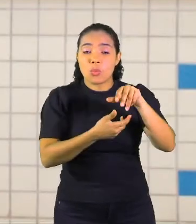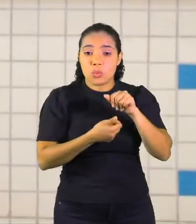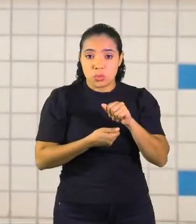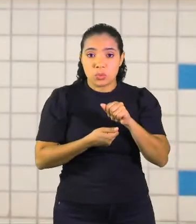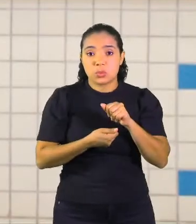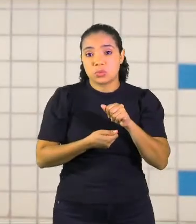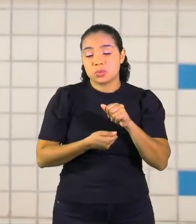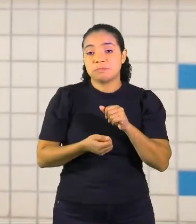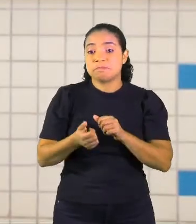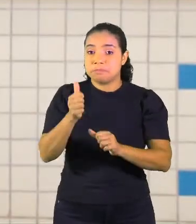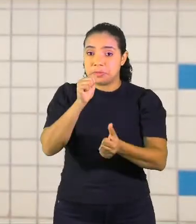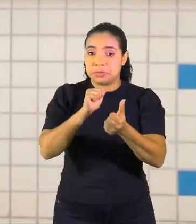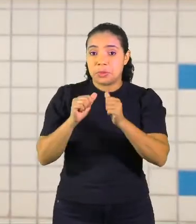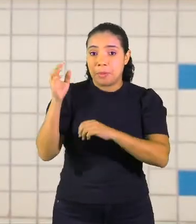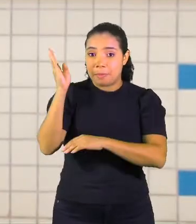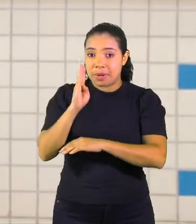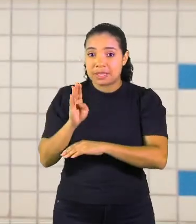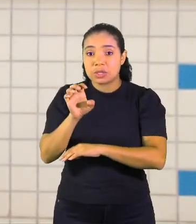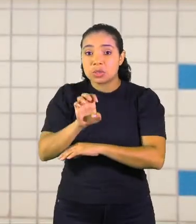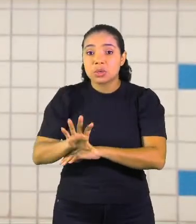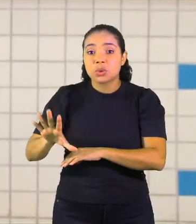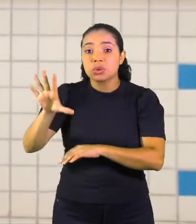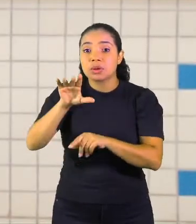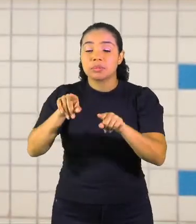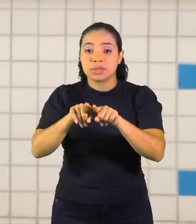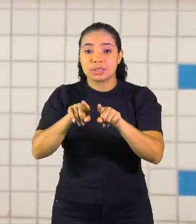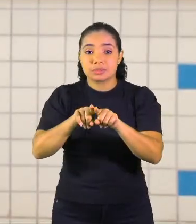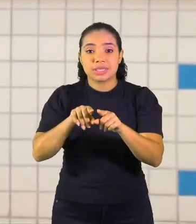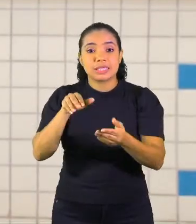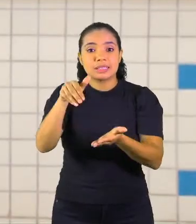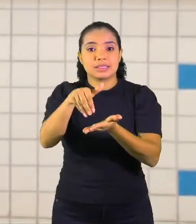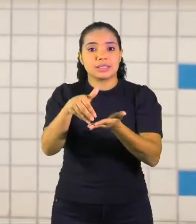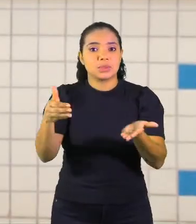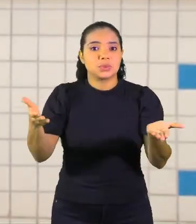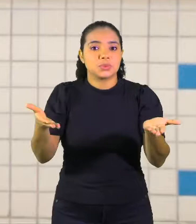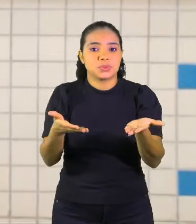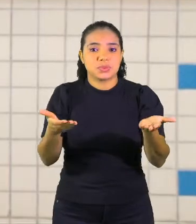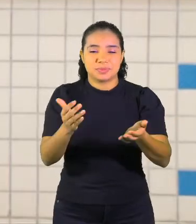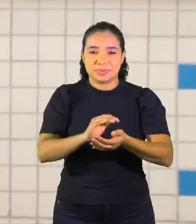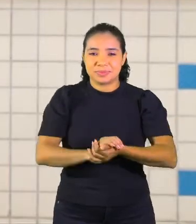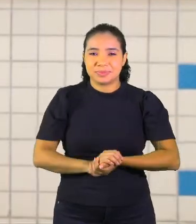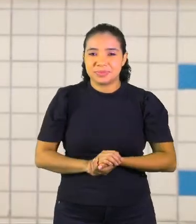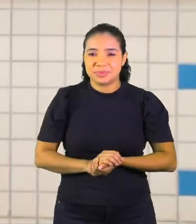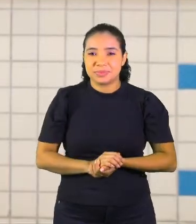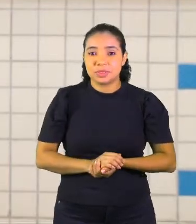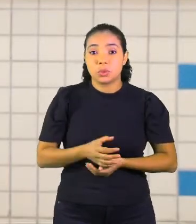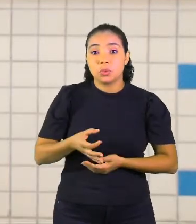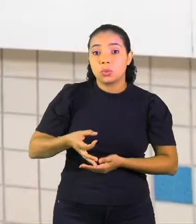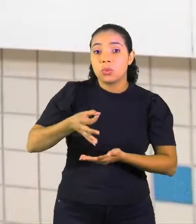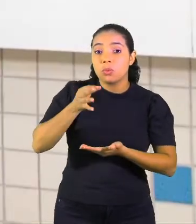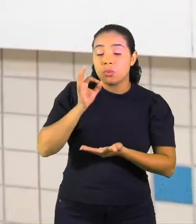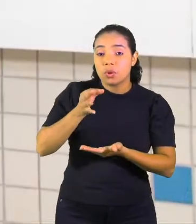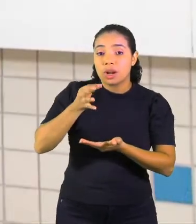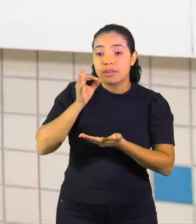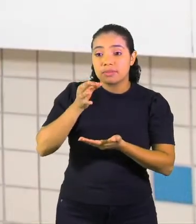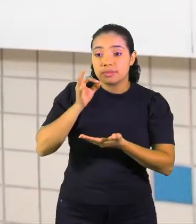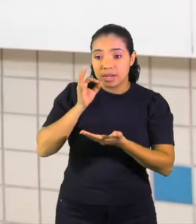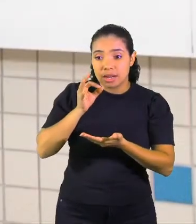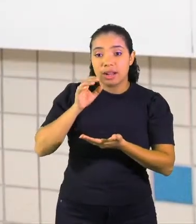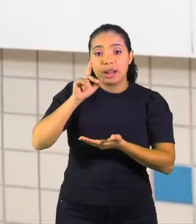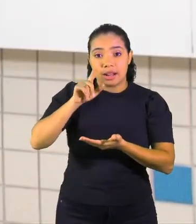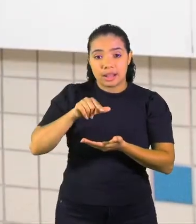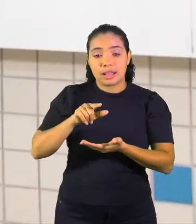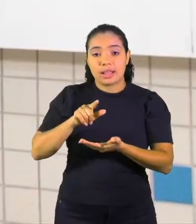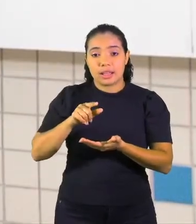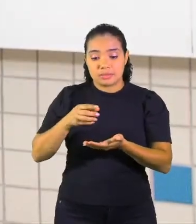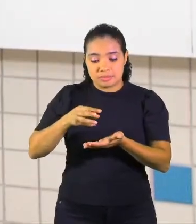no Brasil quanto na Europa, ainda hoje. O café é esse